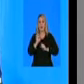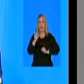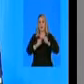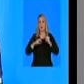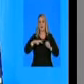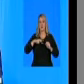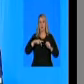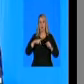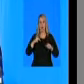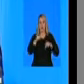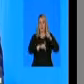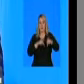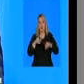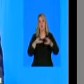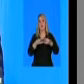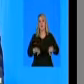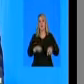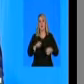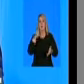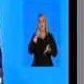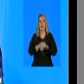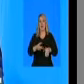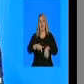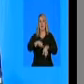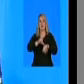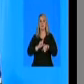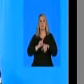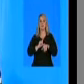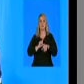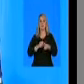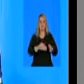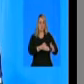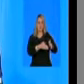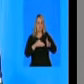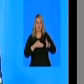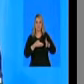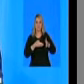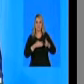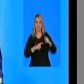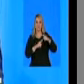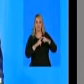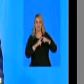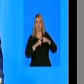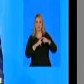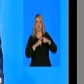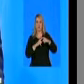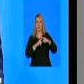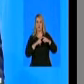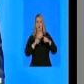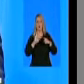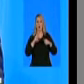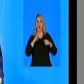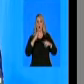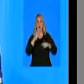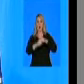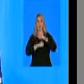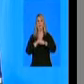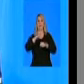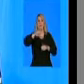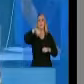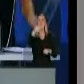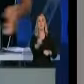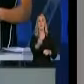prejudicada, inclusive pagando antecipadamente por uma exumação que vai ocorrer 4 anos depois.